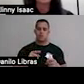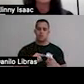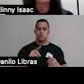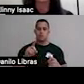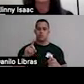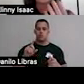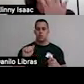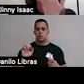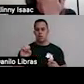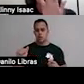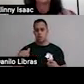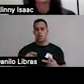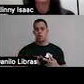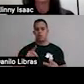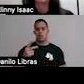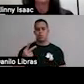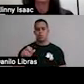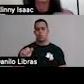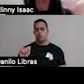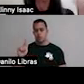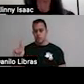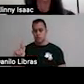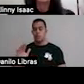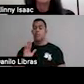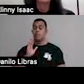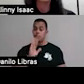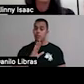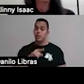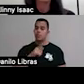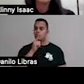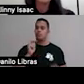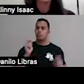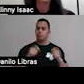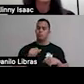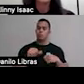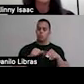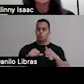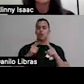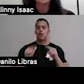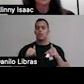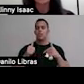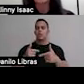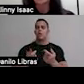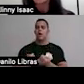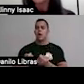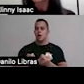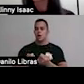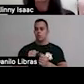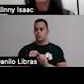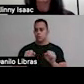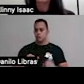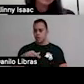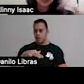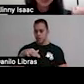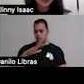os endocannabinoides clássicos derivados do ácido araquidônico, mas é capaz de modular e atuar também regulando esse sistema. Mas